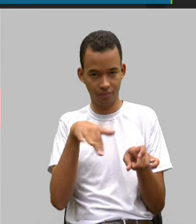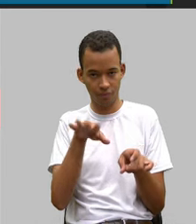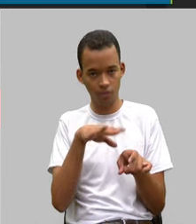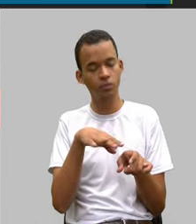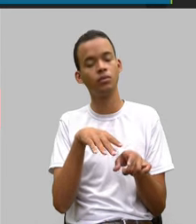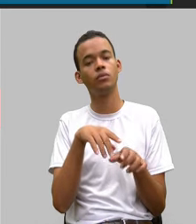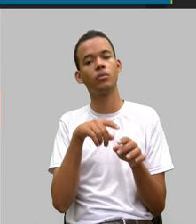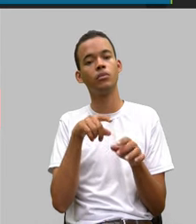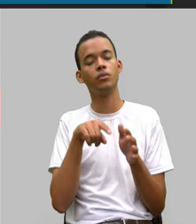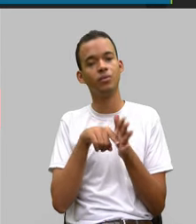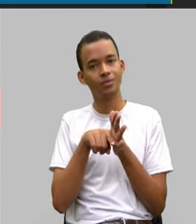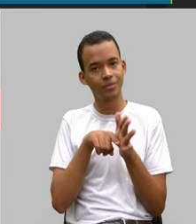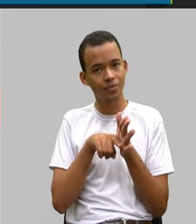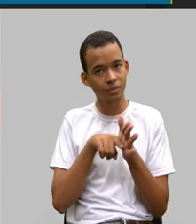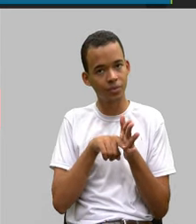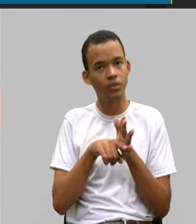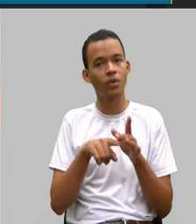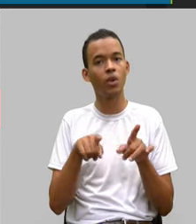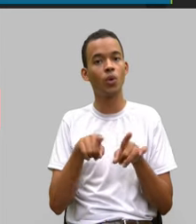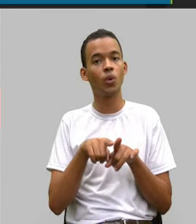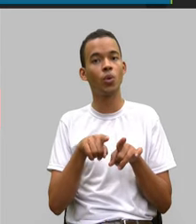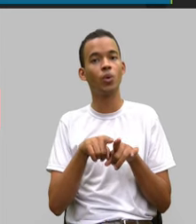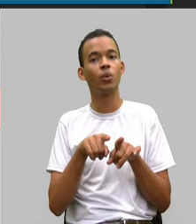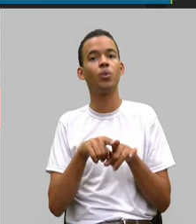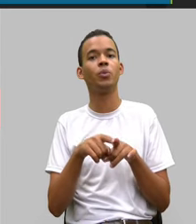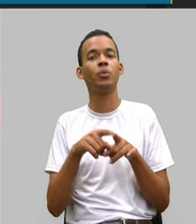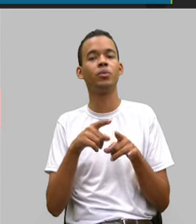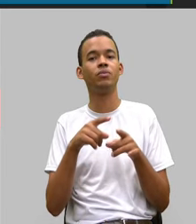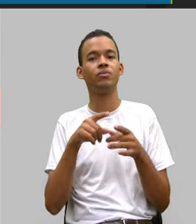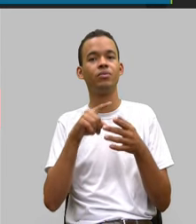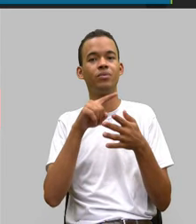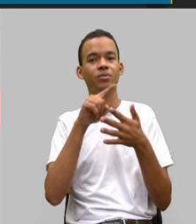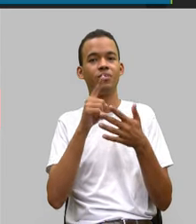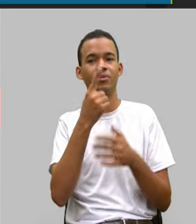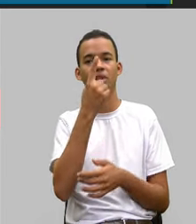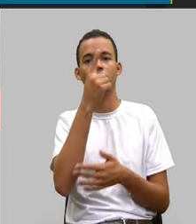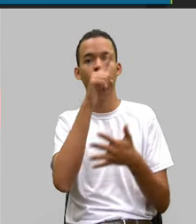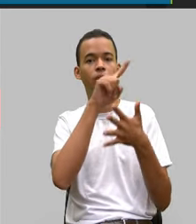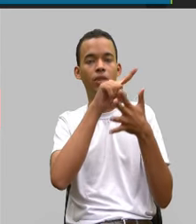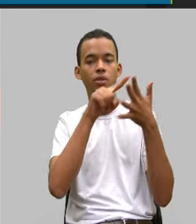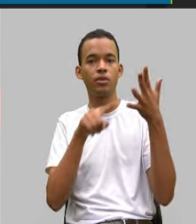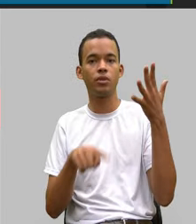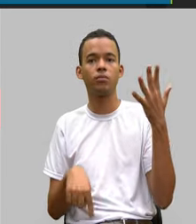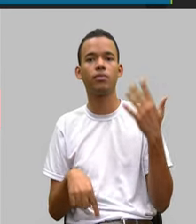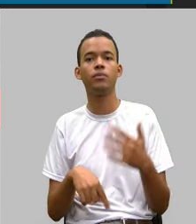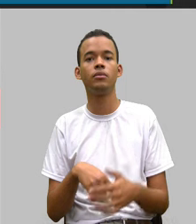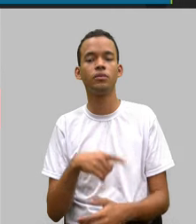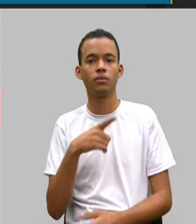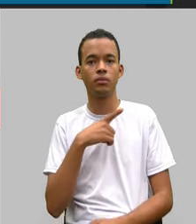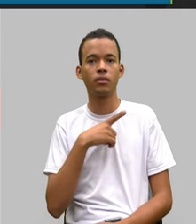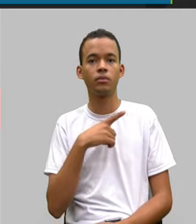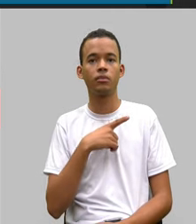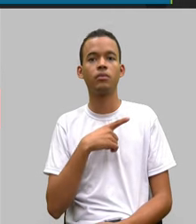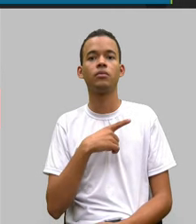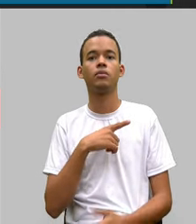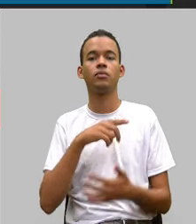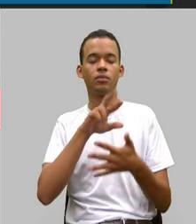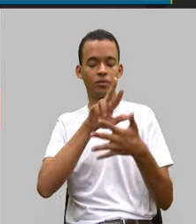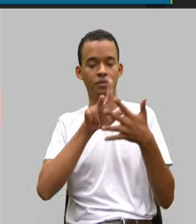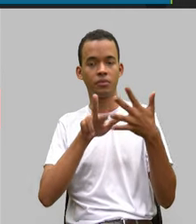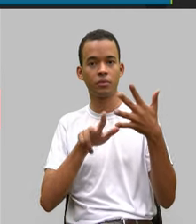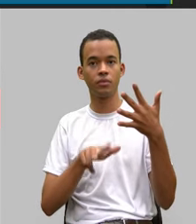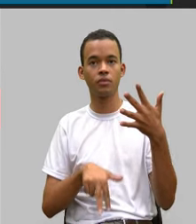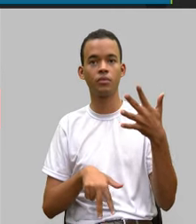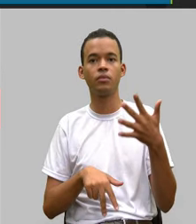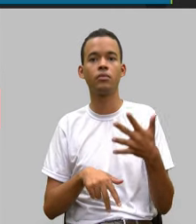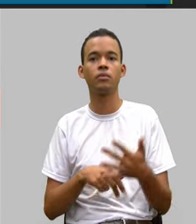na dor pélvica crônica na endometriose na síndrome pré menstrual na dismenorreia e na menopausa